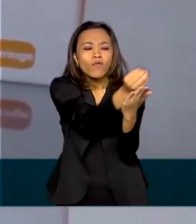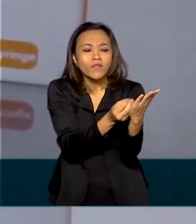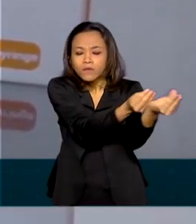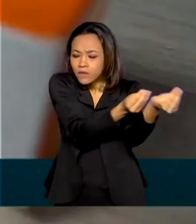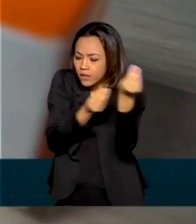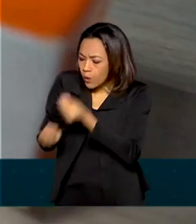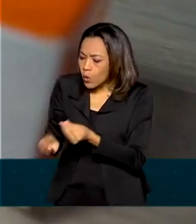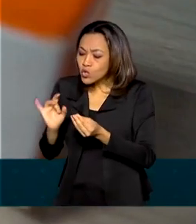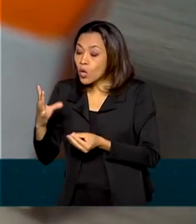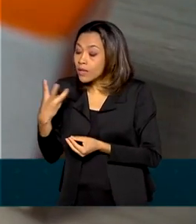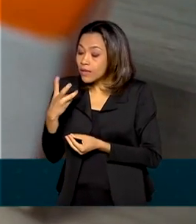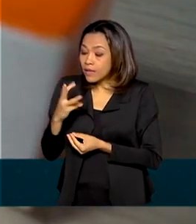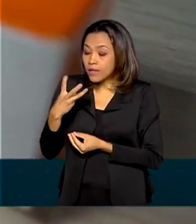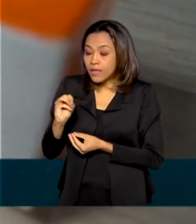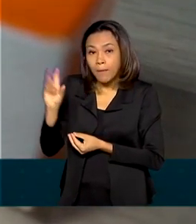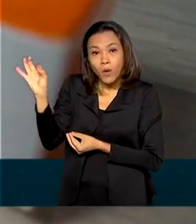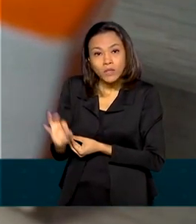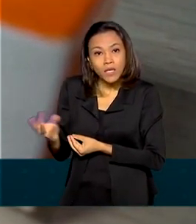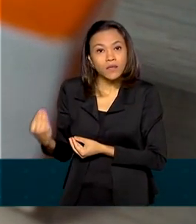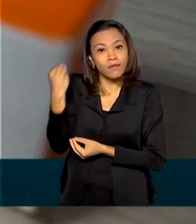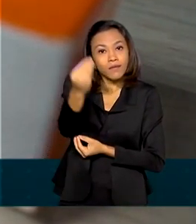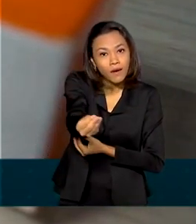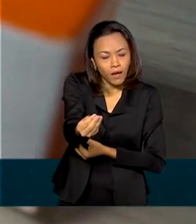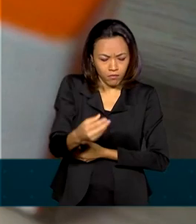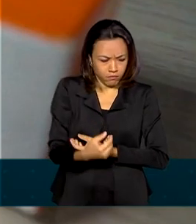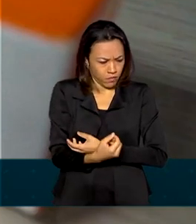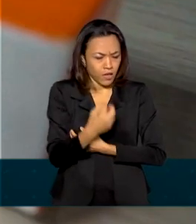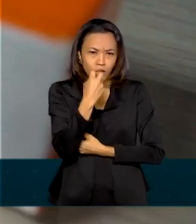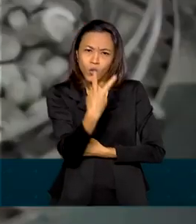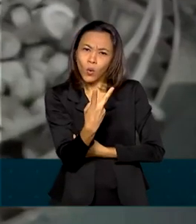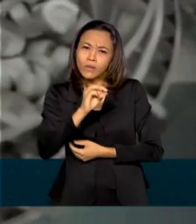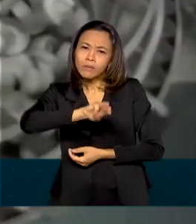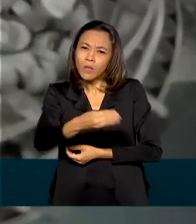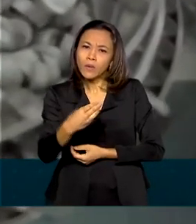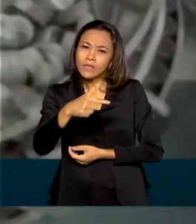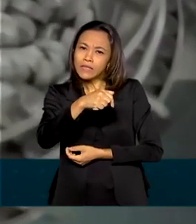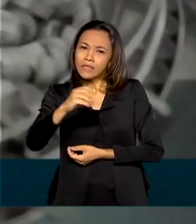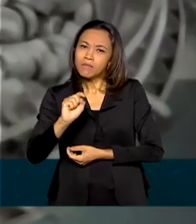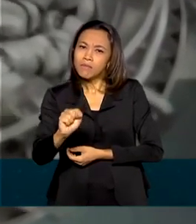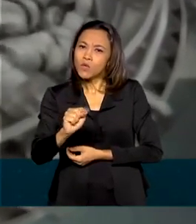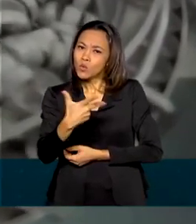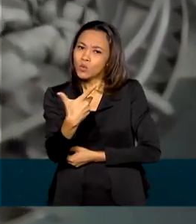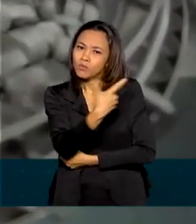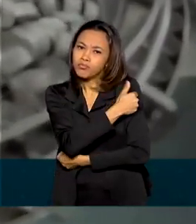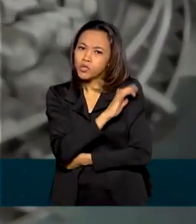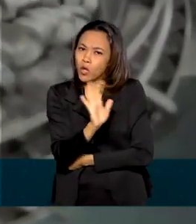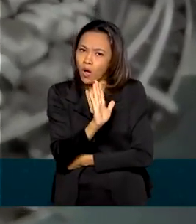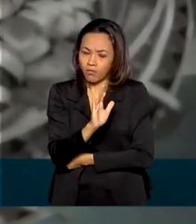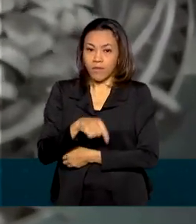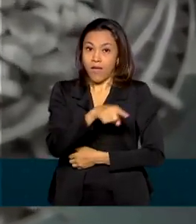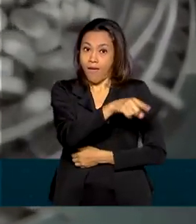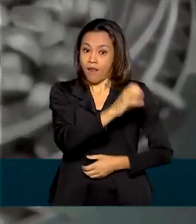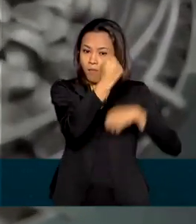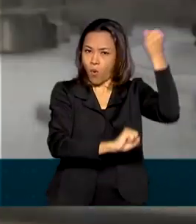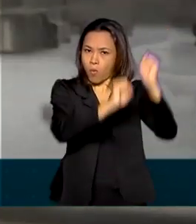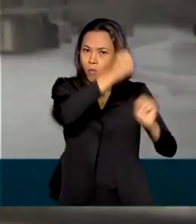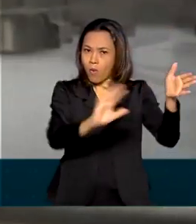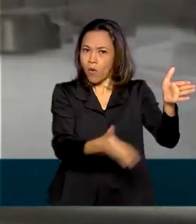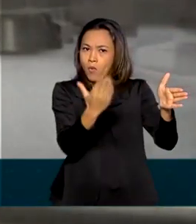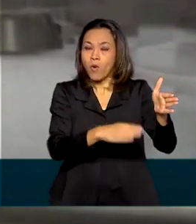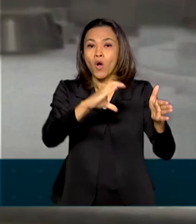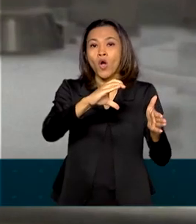apenas 30% da quantidade prevista, ou seja, 2 milhões e 700 mil doses. A Fundação Butantan é quem produz a Coronavac